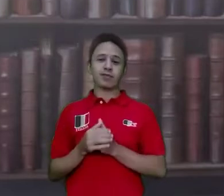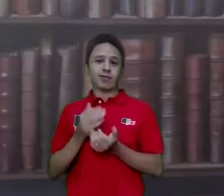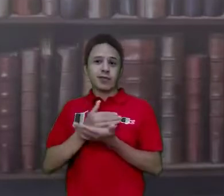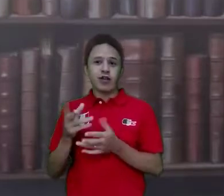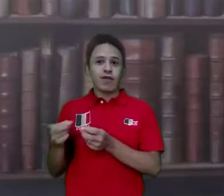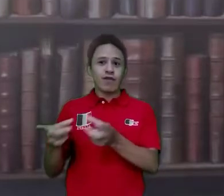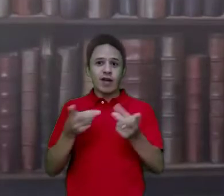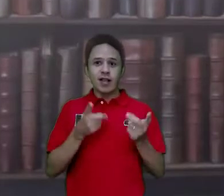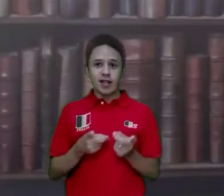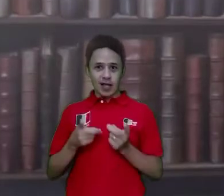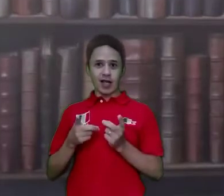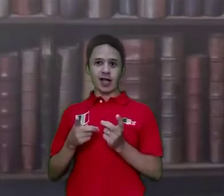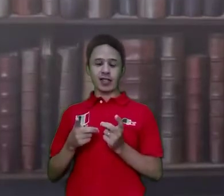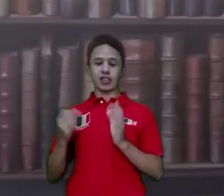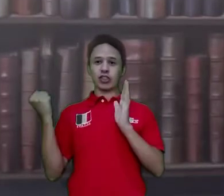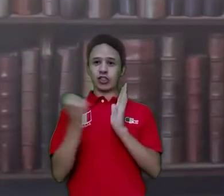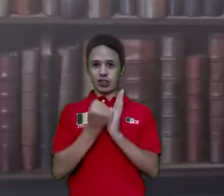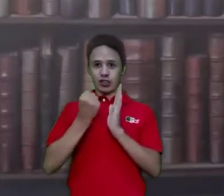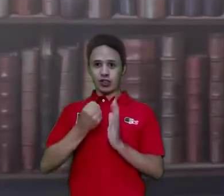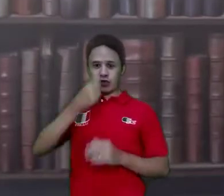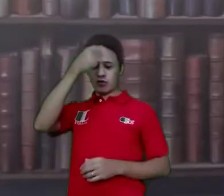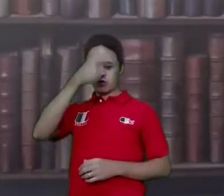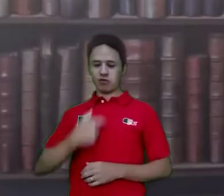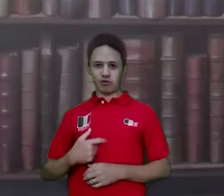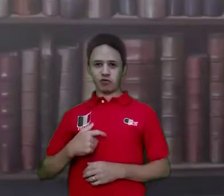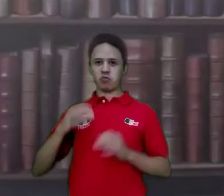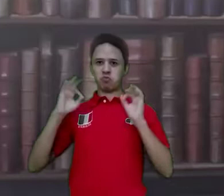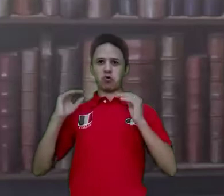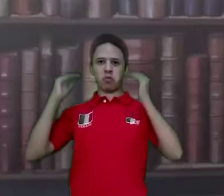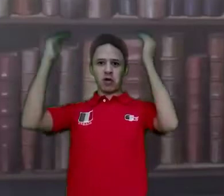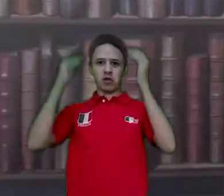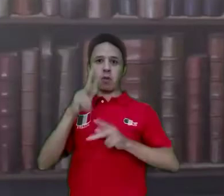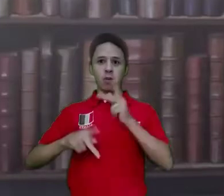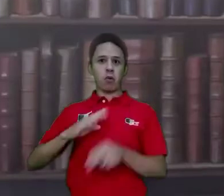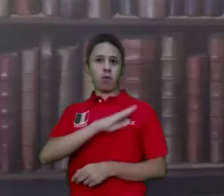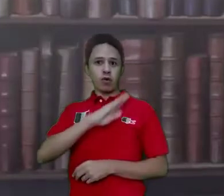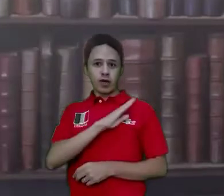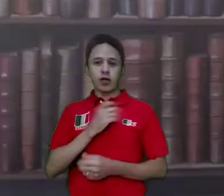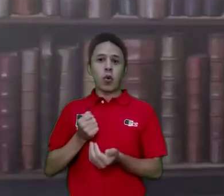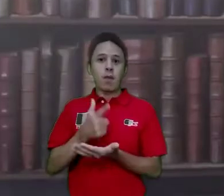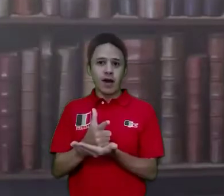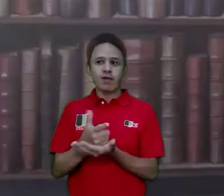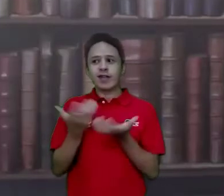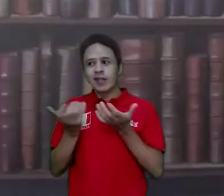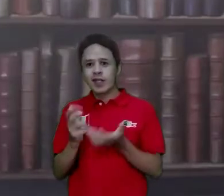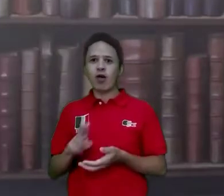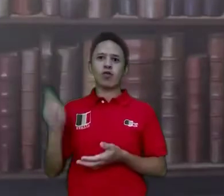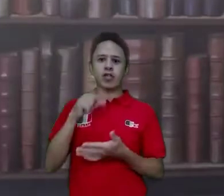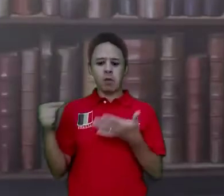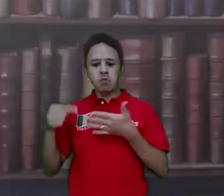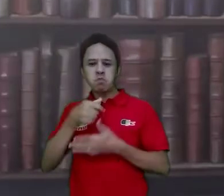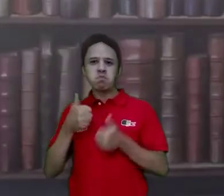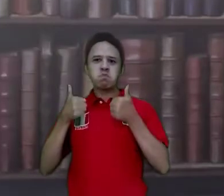de títulos de nobreza. Os burgueses compravam títulos de nobreza para que